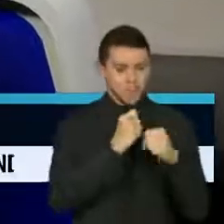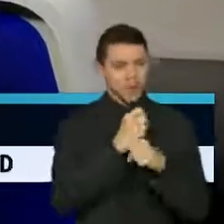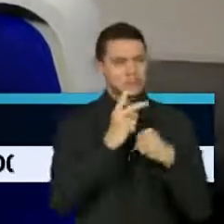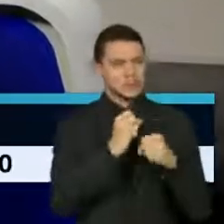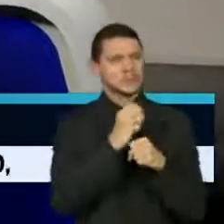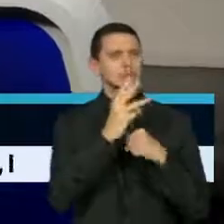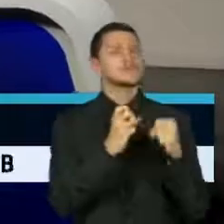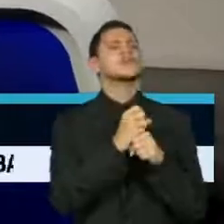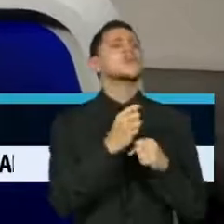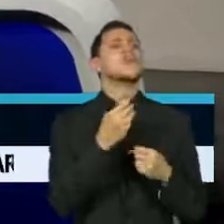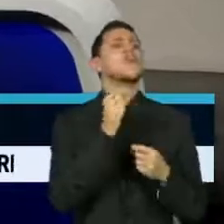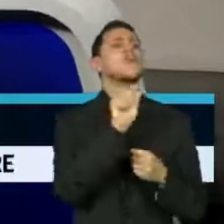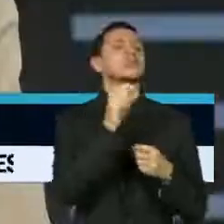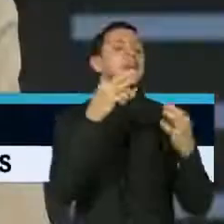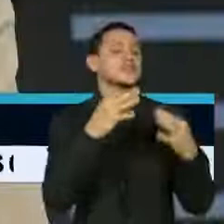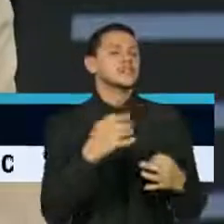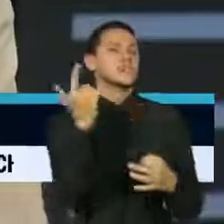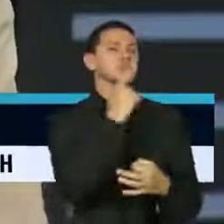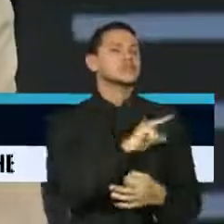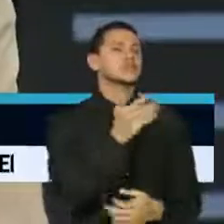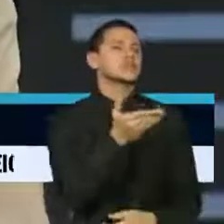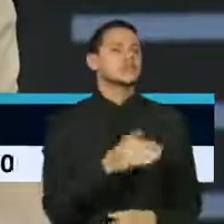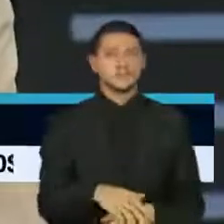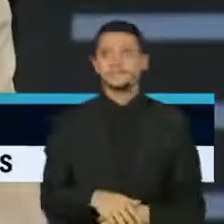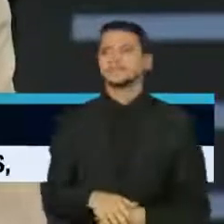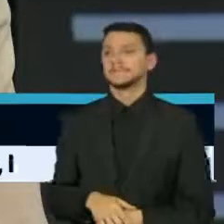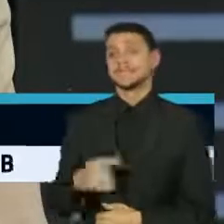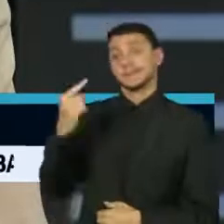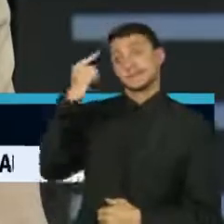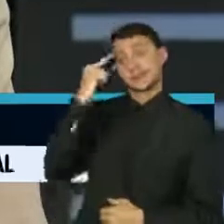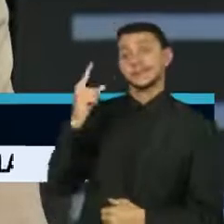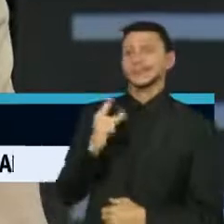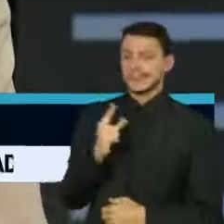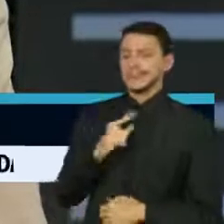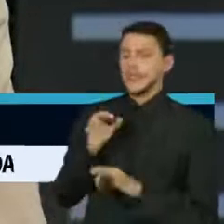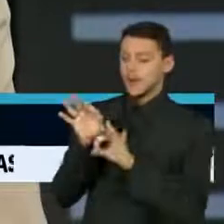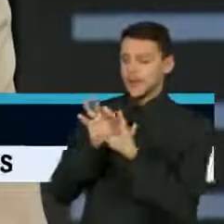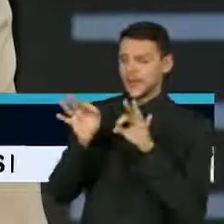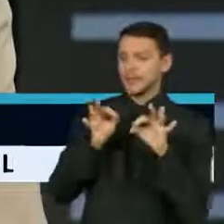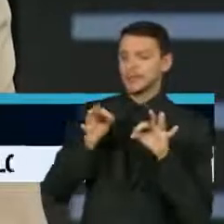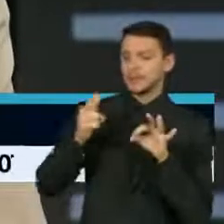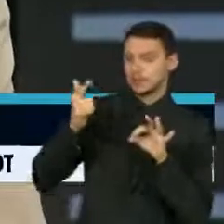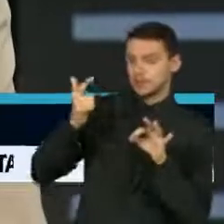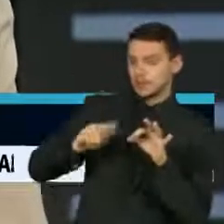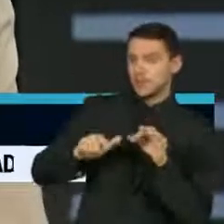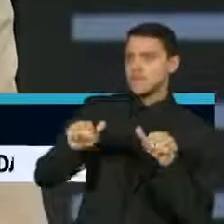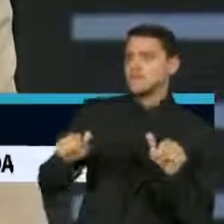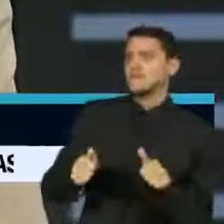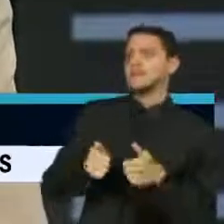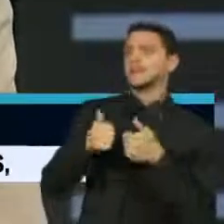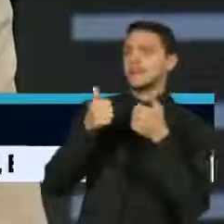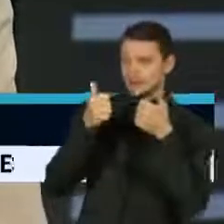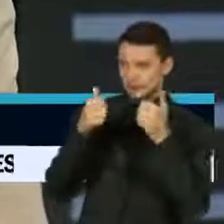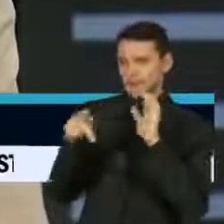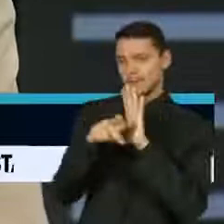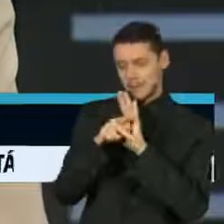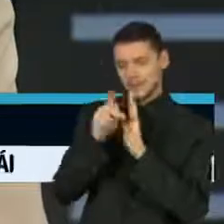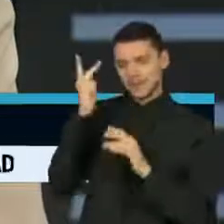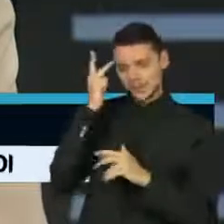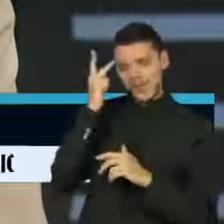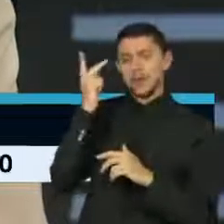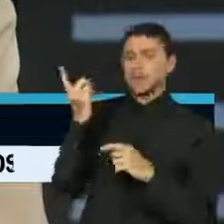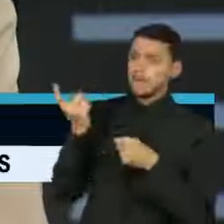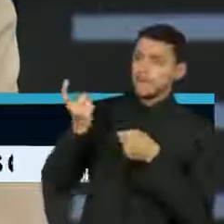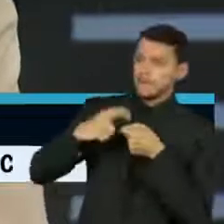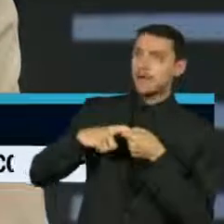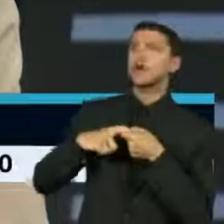gente chegasse a esse número eu acho que você tem uma reorganização da economia de São Paulo muito importante São Paulo volta a ser uma locomotiva